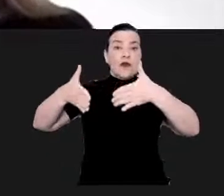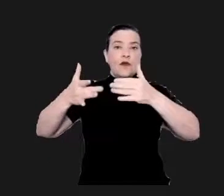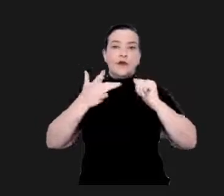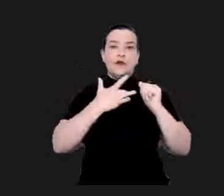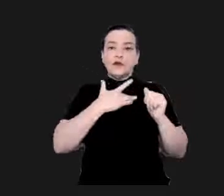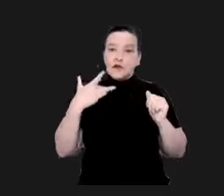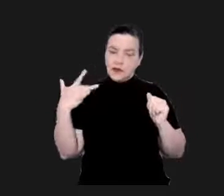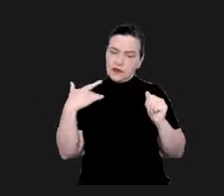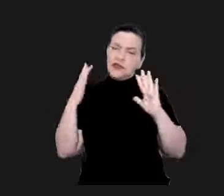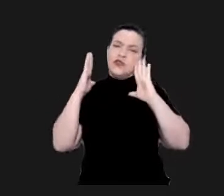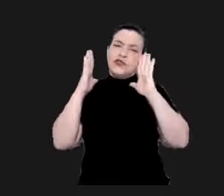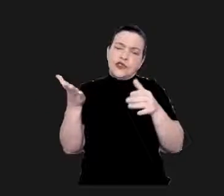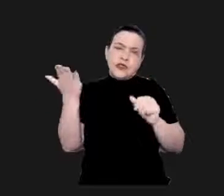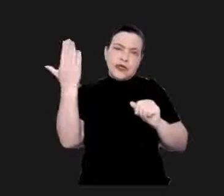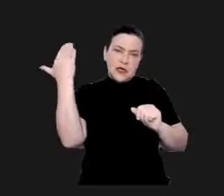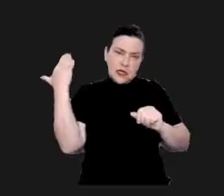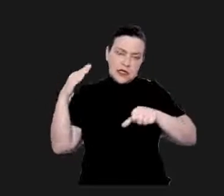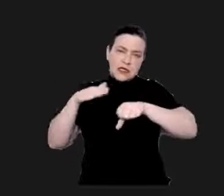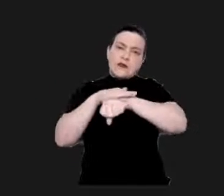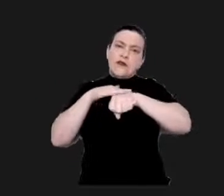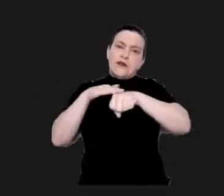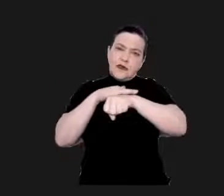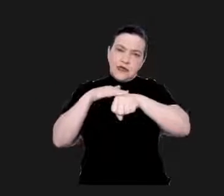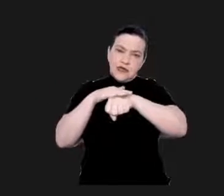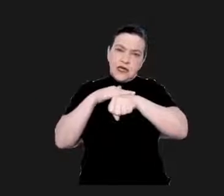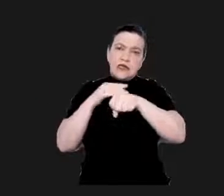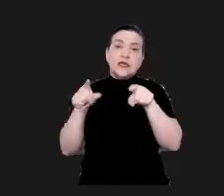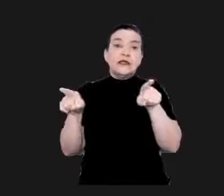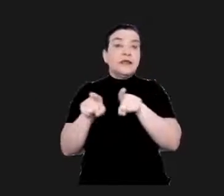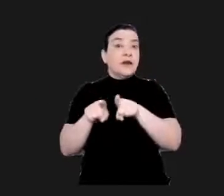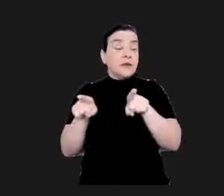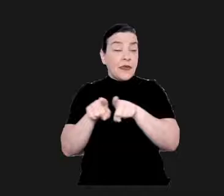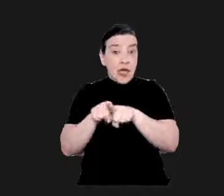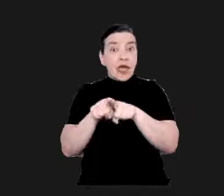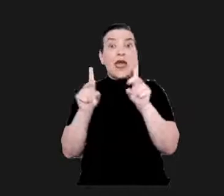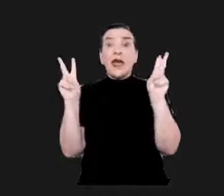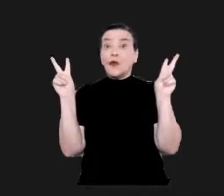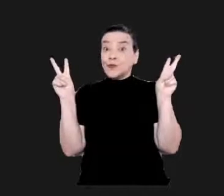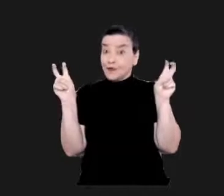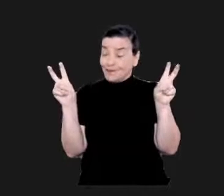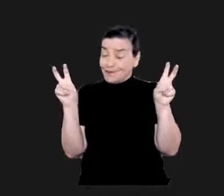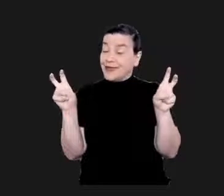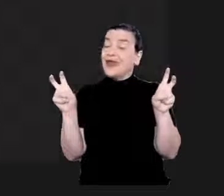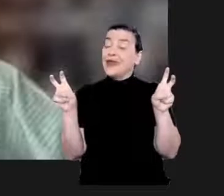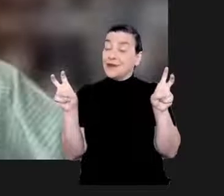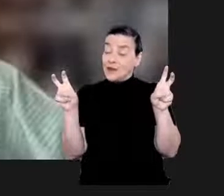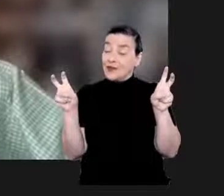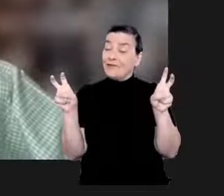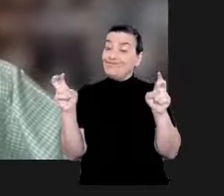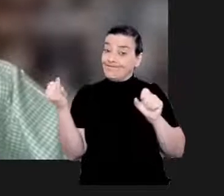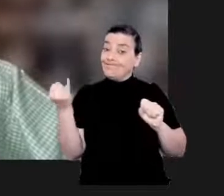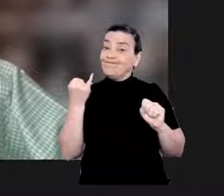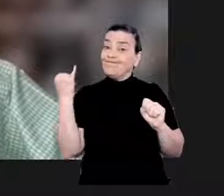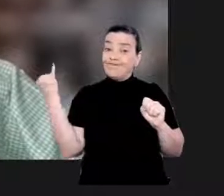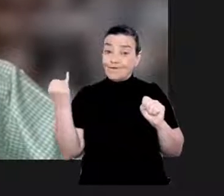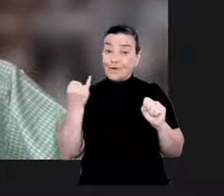muito discutida. Entretanto, é um assunto que ainda carece